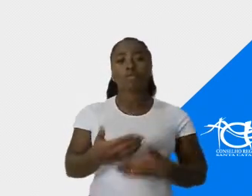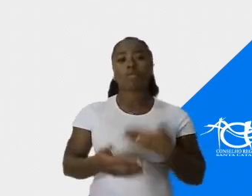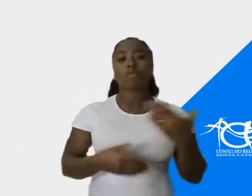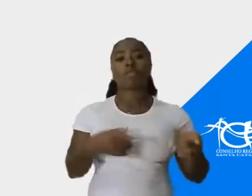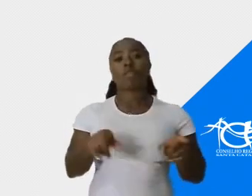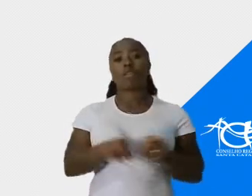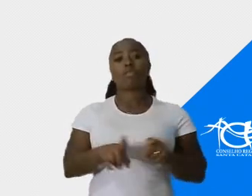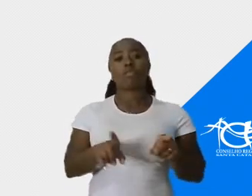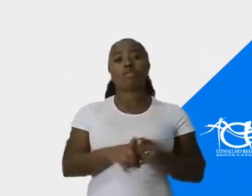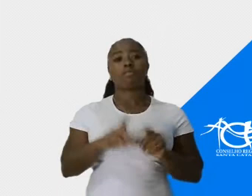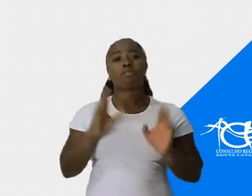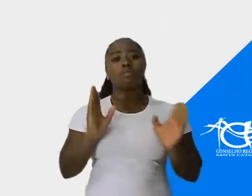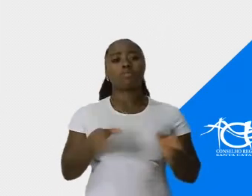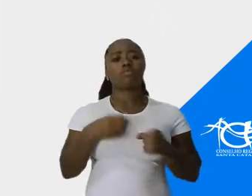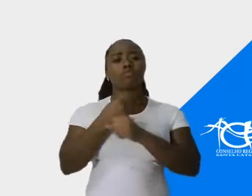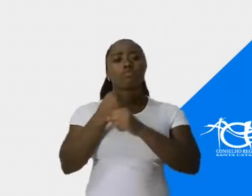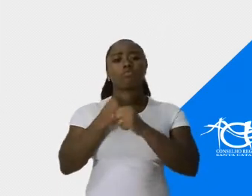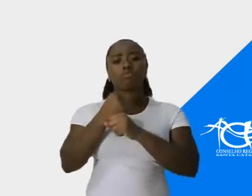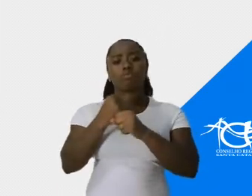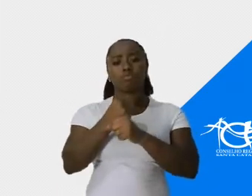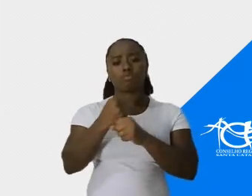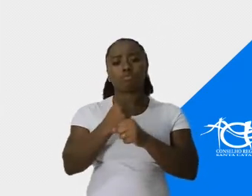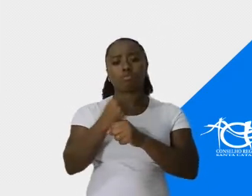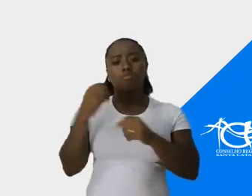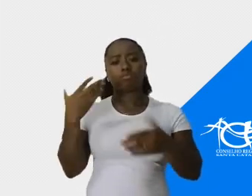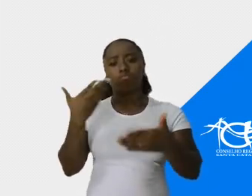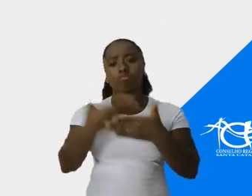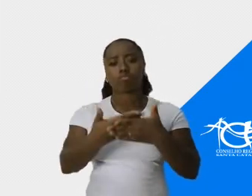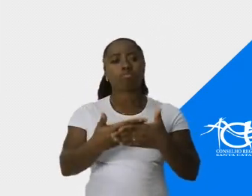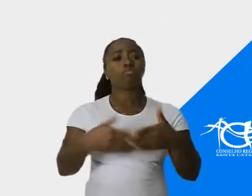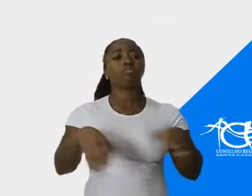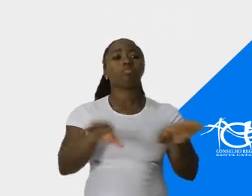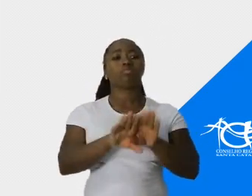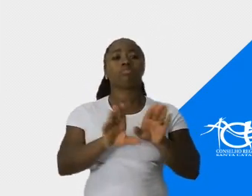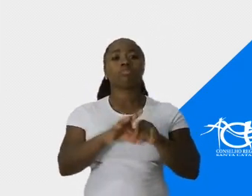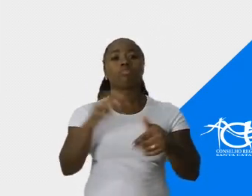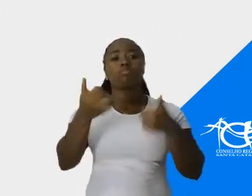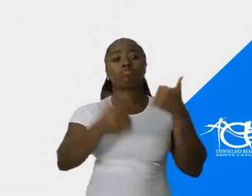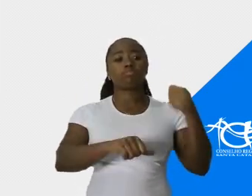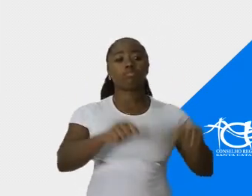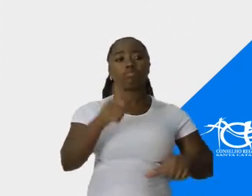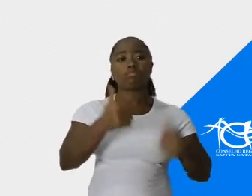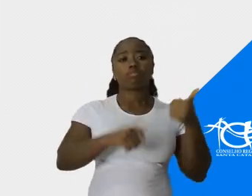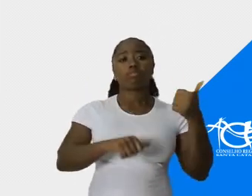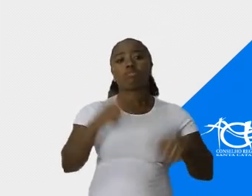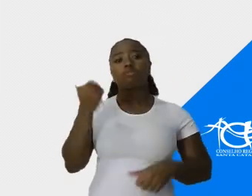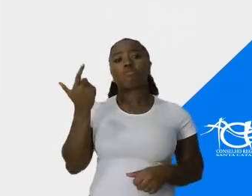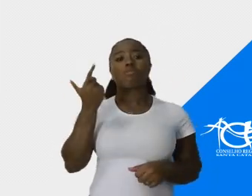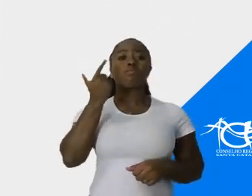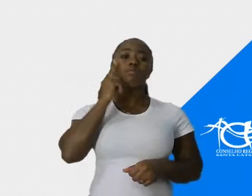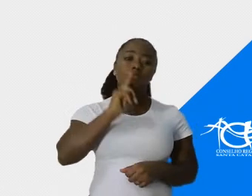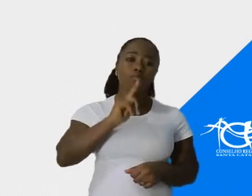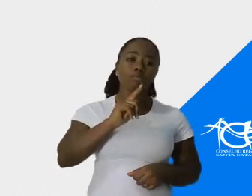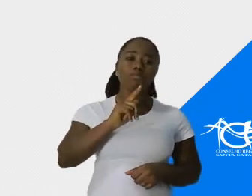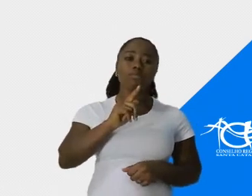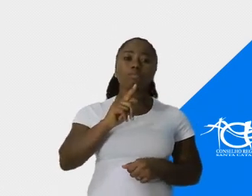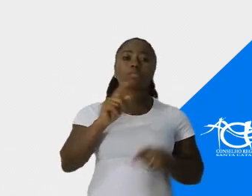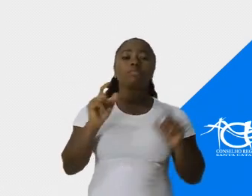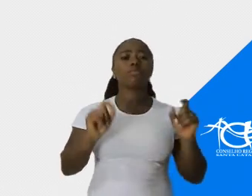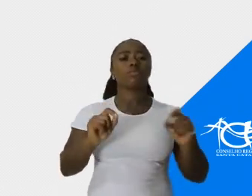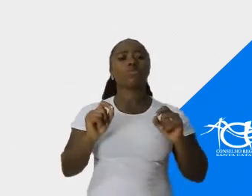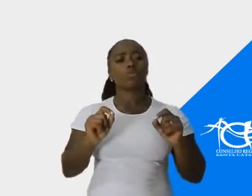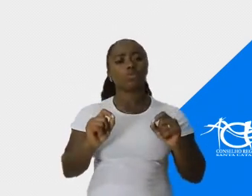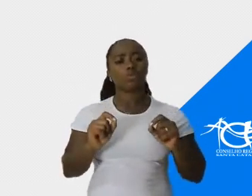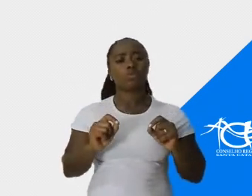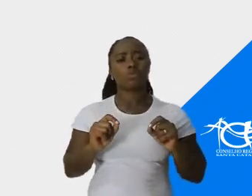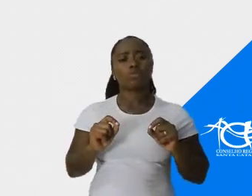de processo de avaliação psicológica, nós conseguimos desenvolver processos e procedimentos de avaliação suficientemente robustos, suficientemente